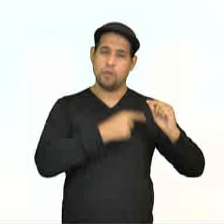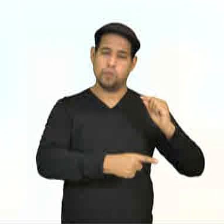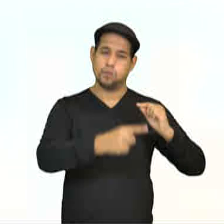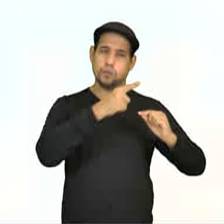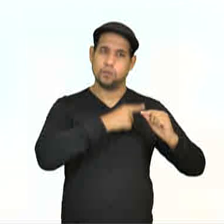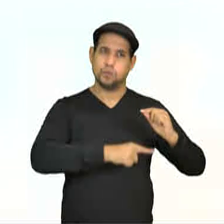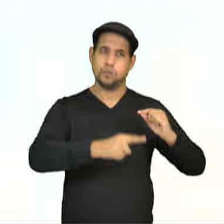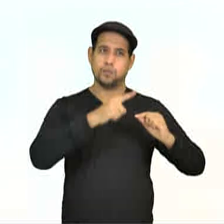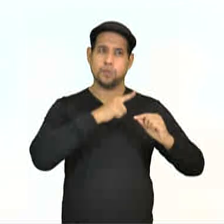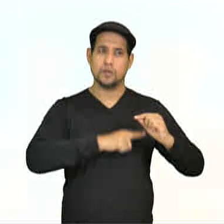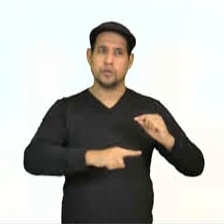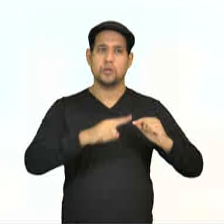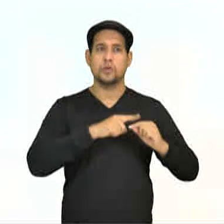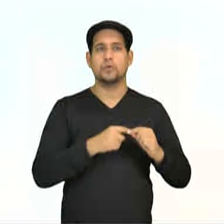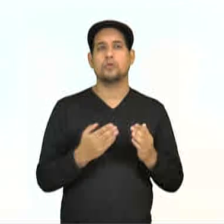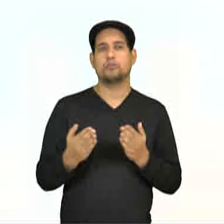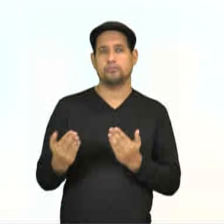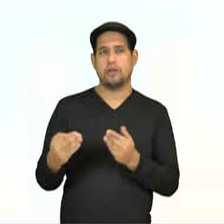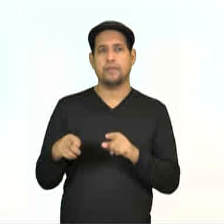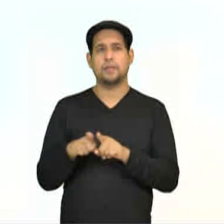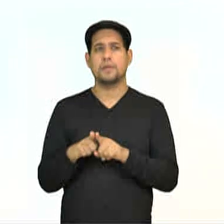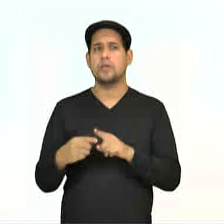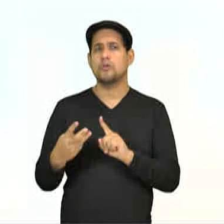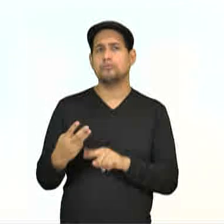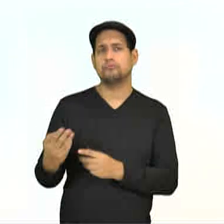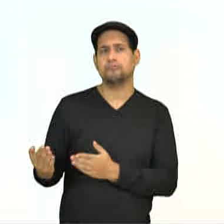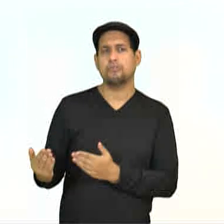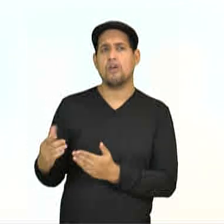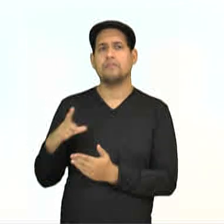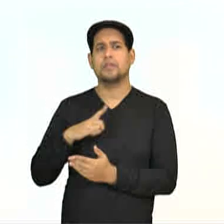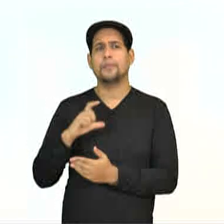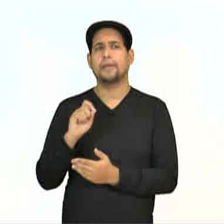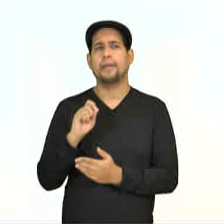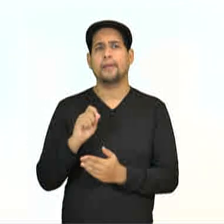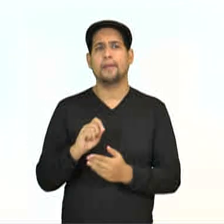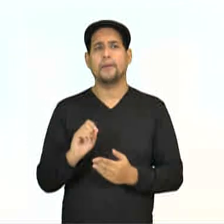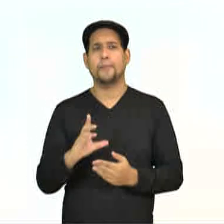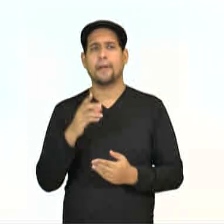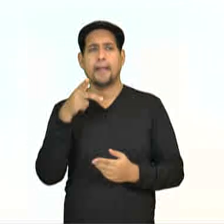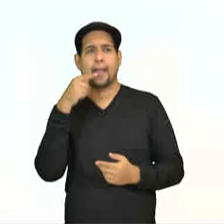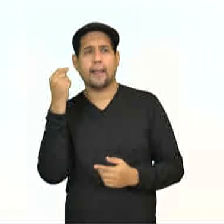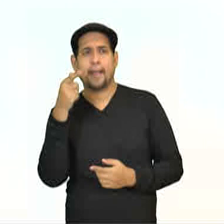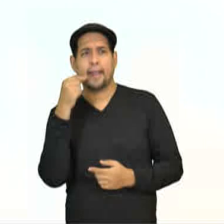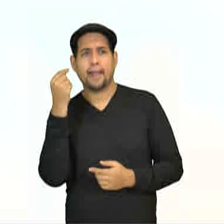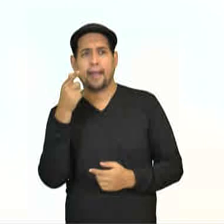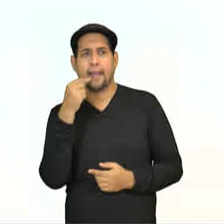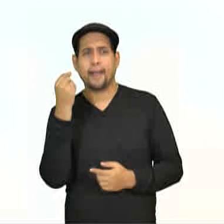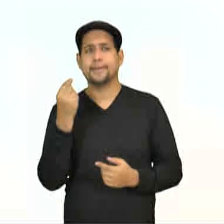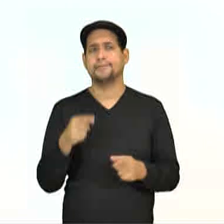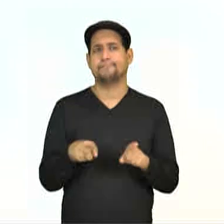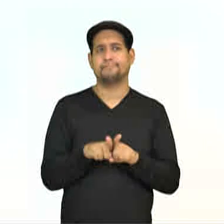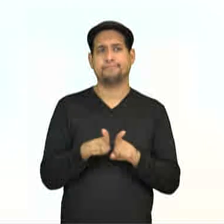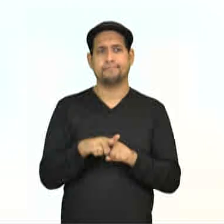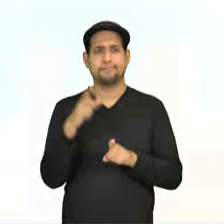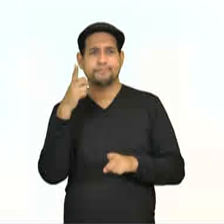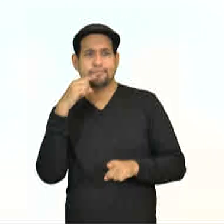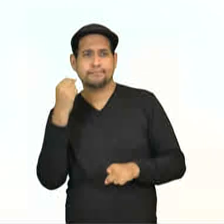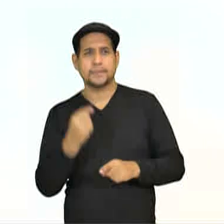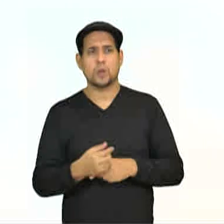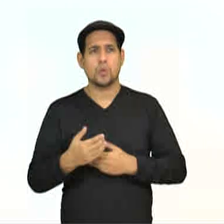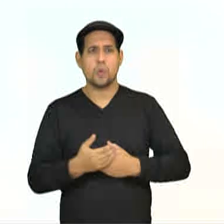burro. E ao mais novo, entregou-lhe um gato. O filho mais novo, com o gato no seu